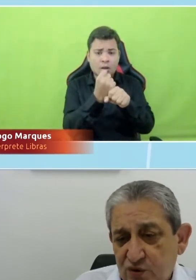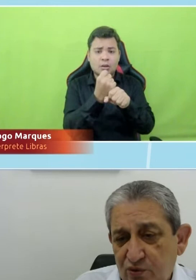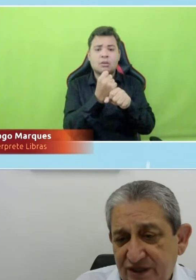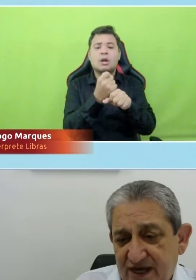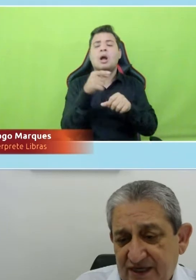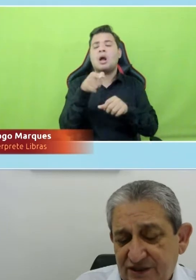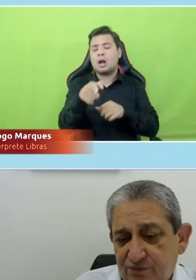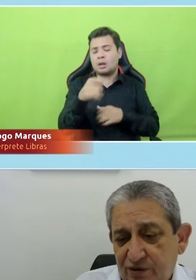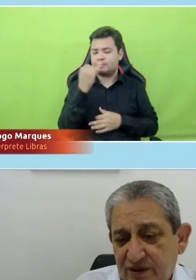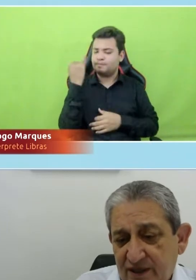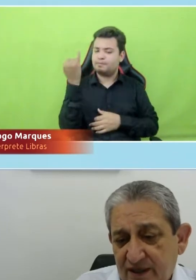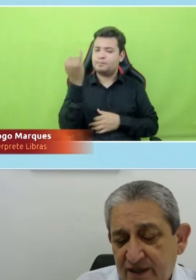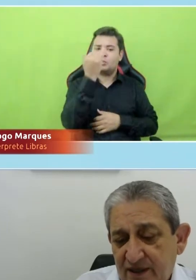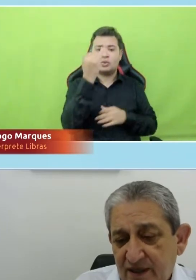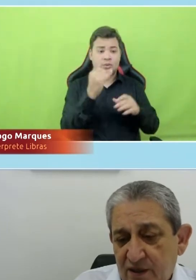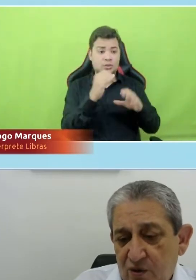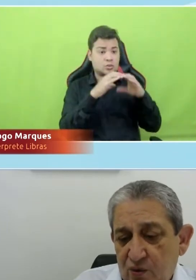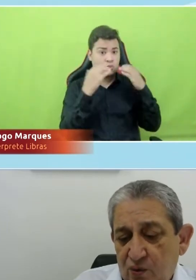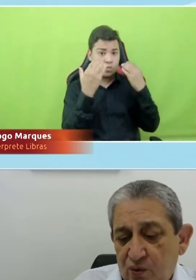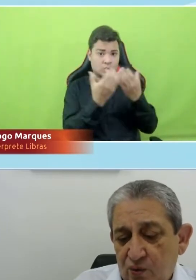essas comunidades, porque